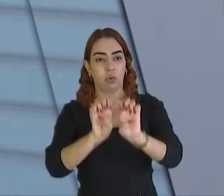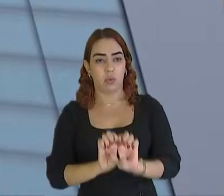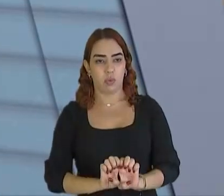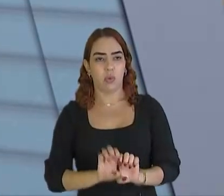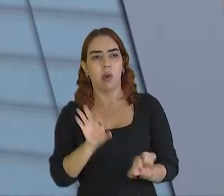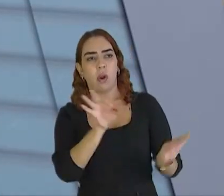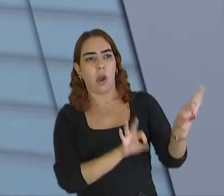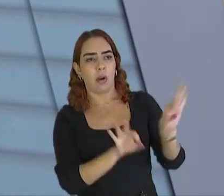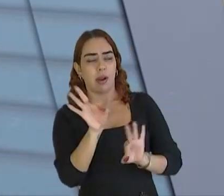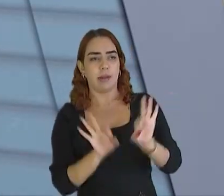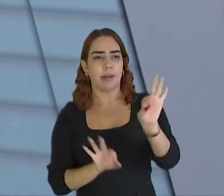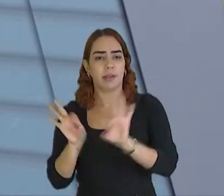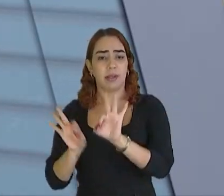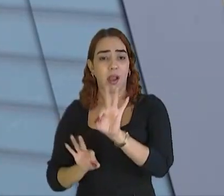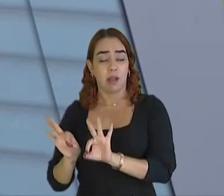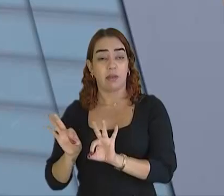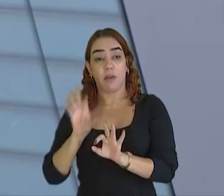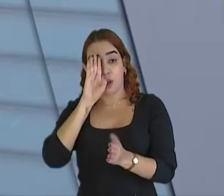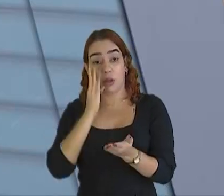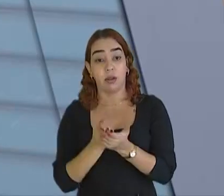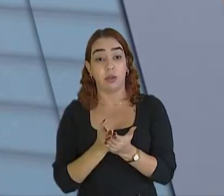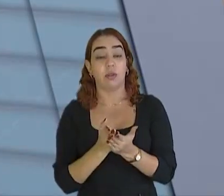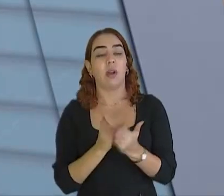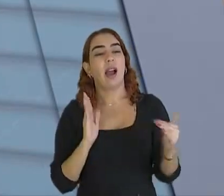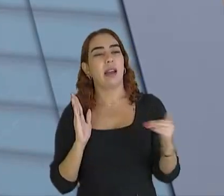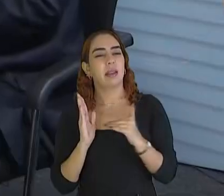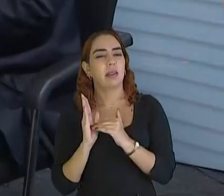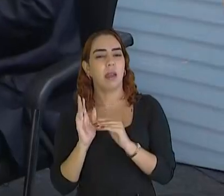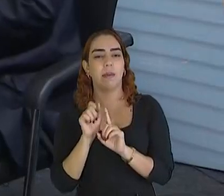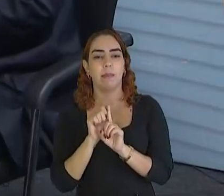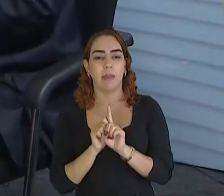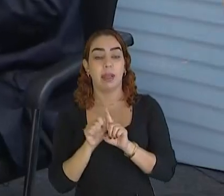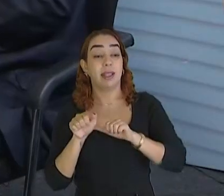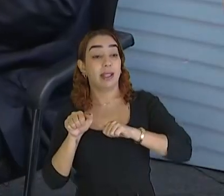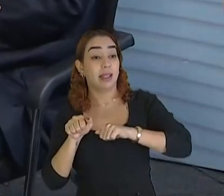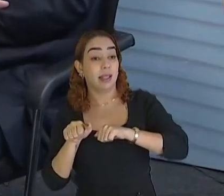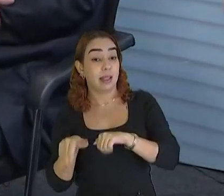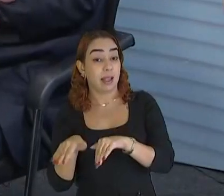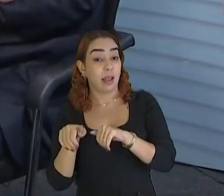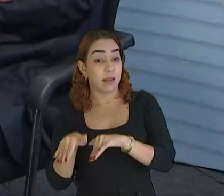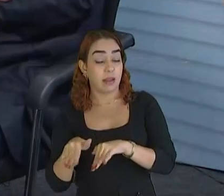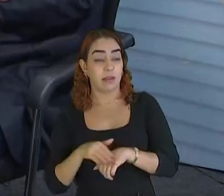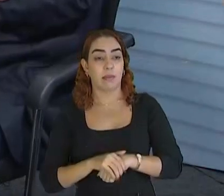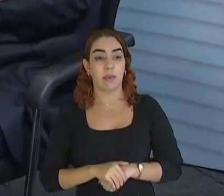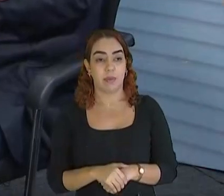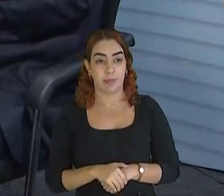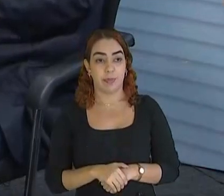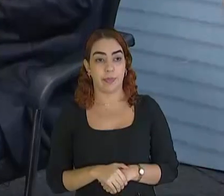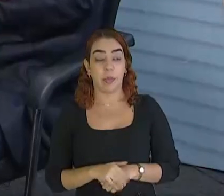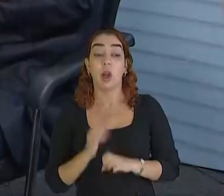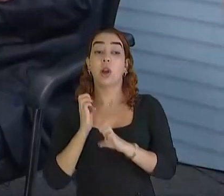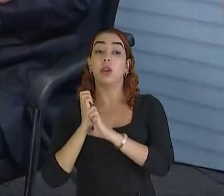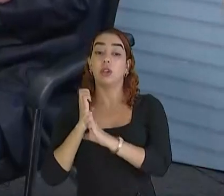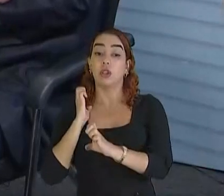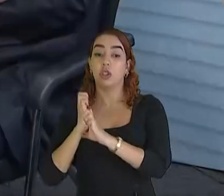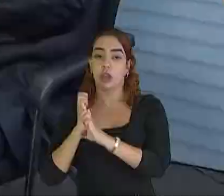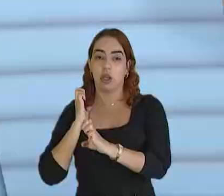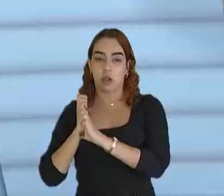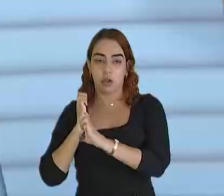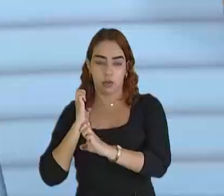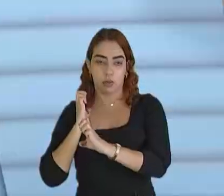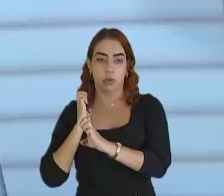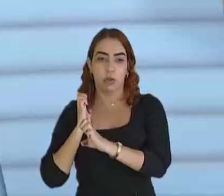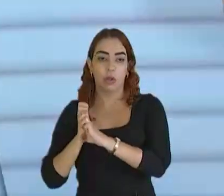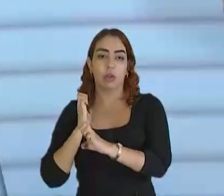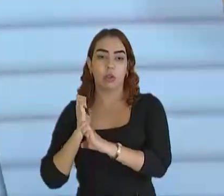tudo novo, talvez em setembro, né? A informação que se tem, né, deputado? Em setembro. A informação que o engenheiro. Devemos estar recebendo um novo plenário. A informação